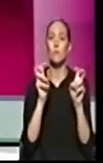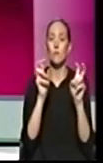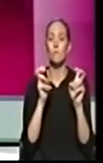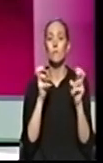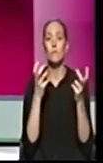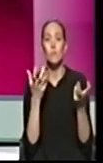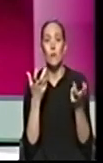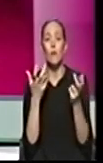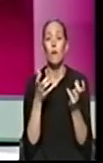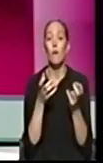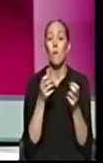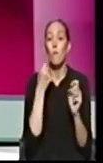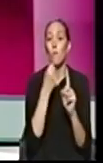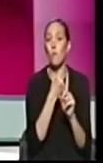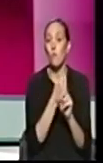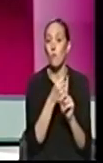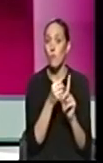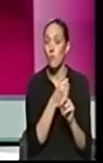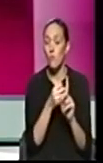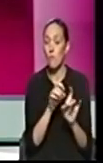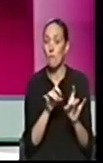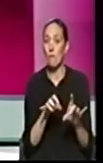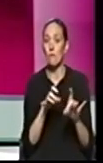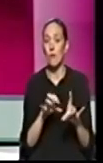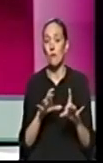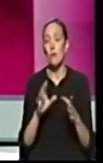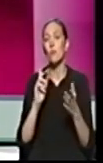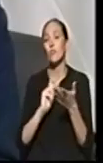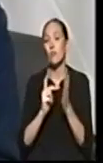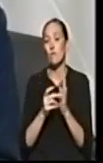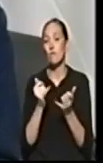prevenção do bullying e o uso das tecnologias nas escolas.